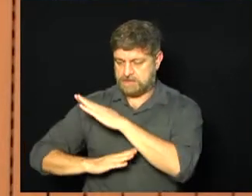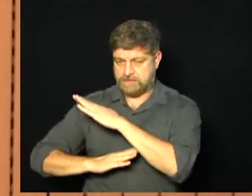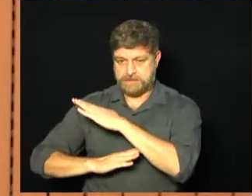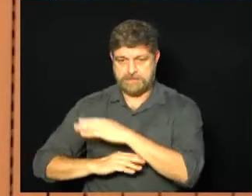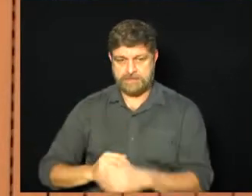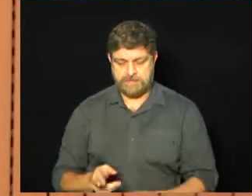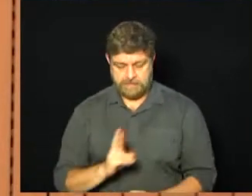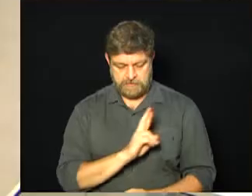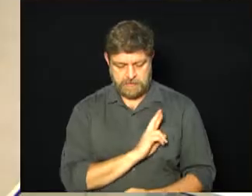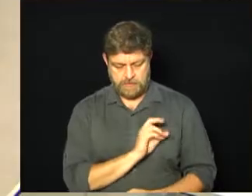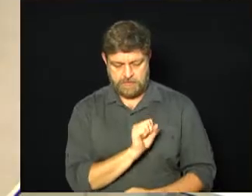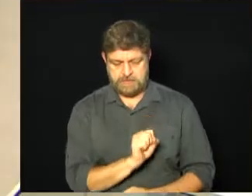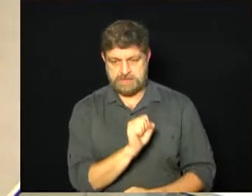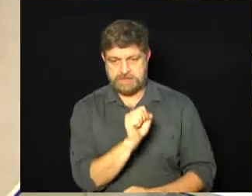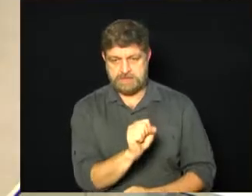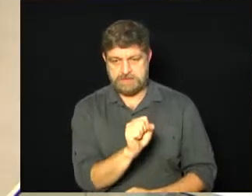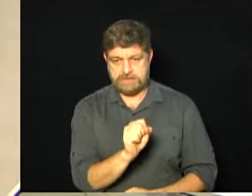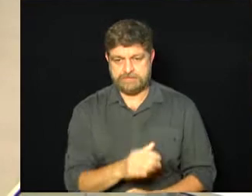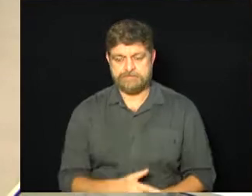Carlos Rossini.